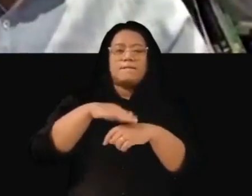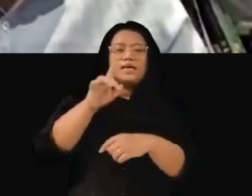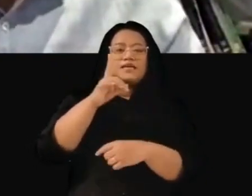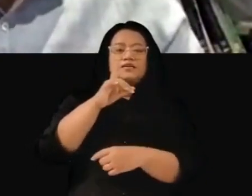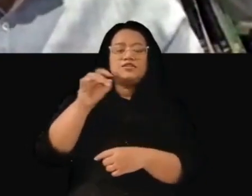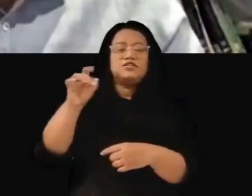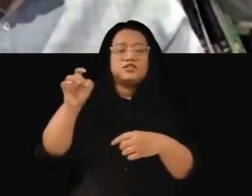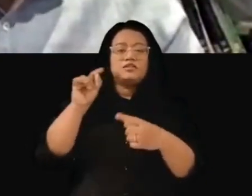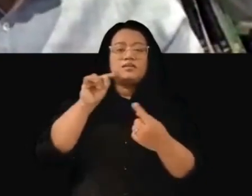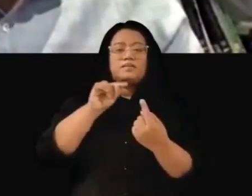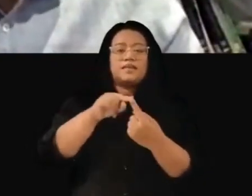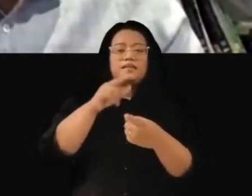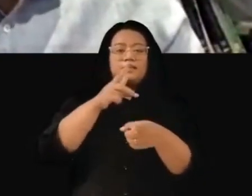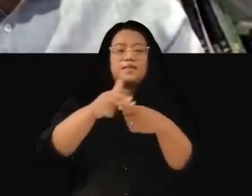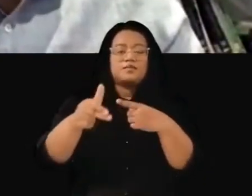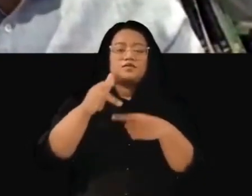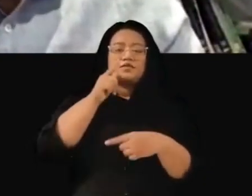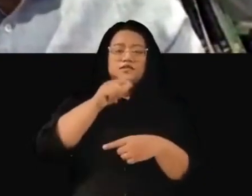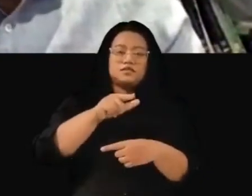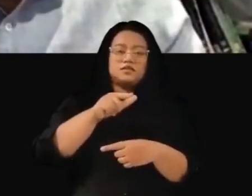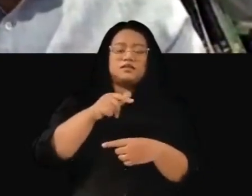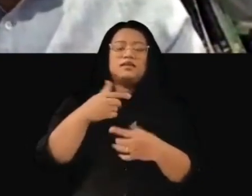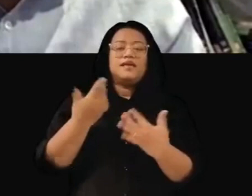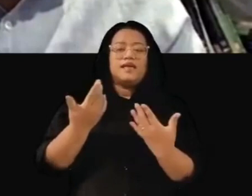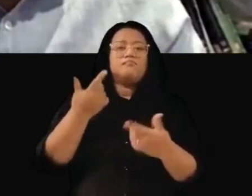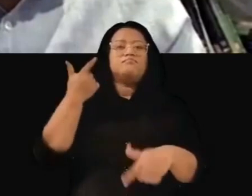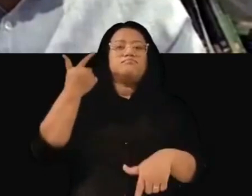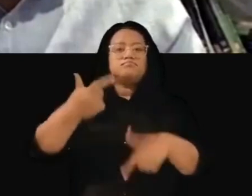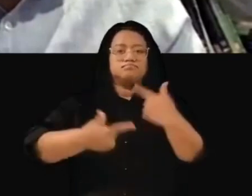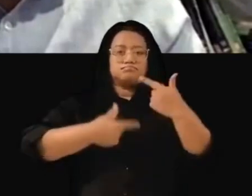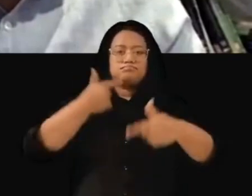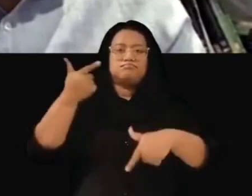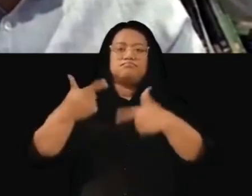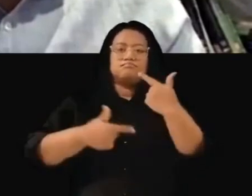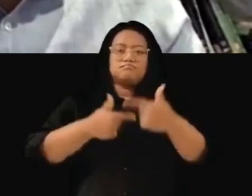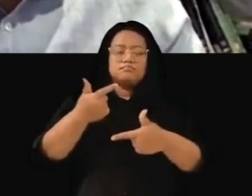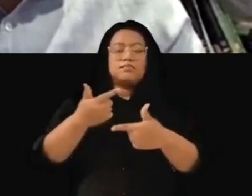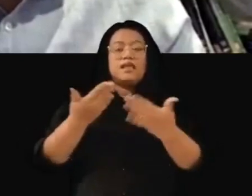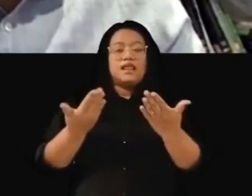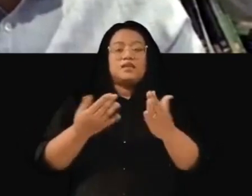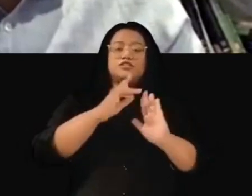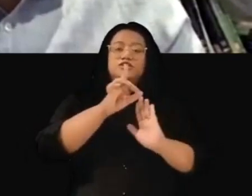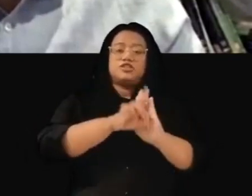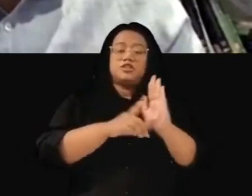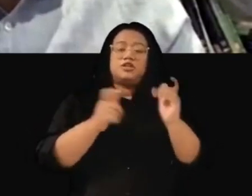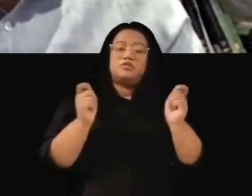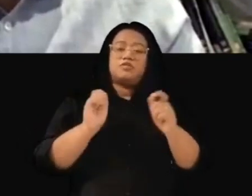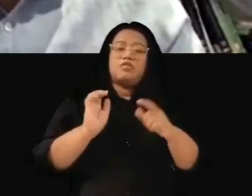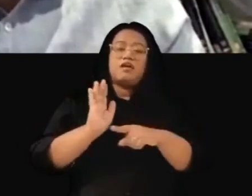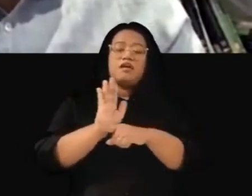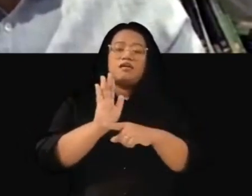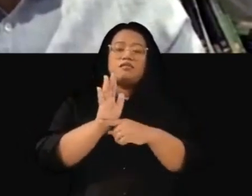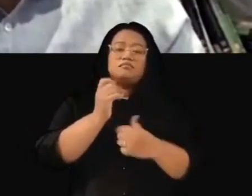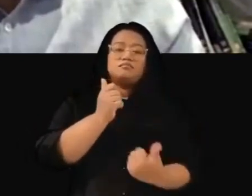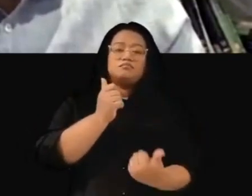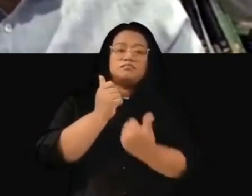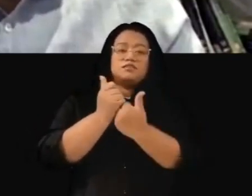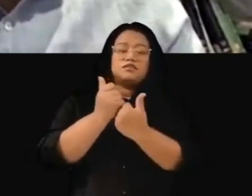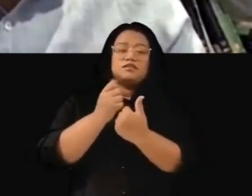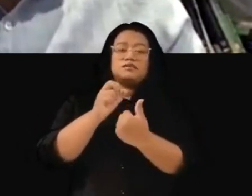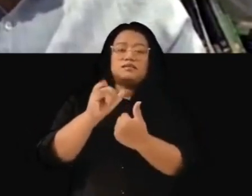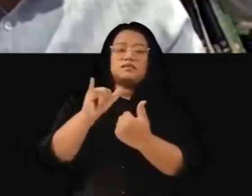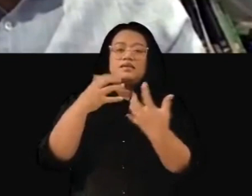conquistadas. Isso não é uma tarefa pequena, e eu acredito que o direito pode ajudar, sim, se assumir, por exemplo, premissas,